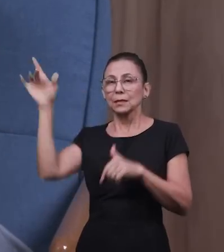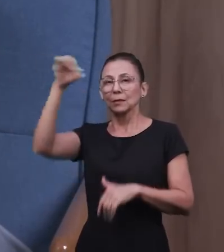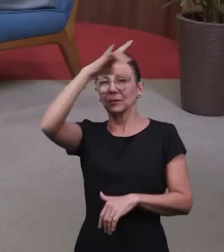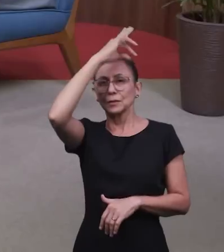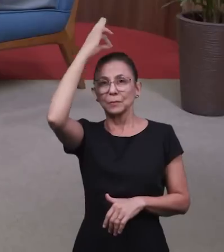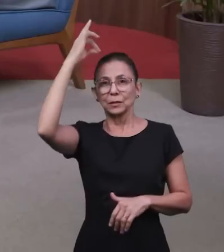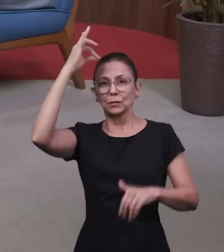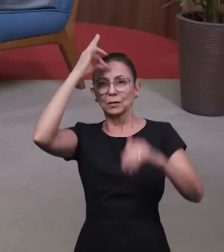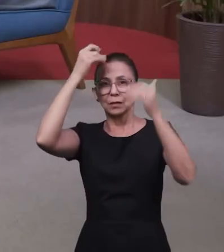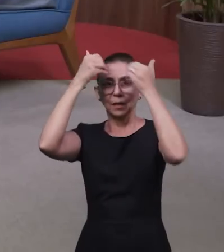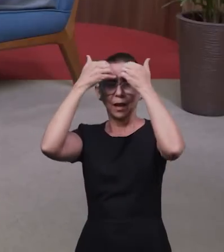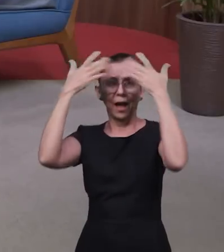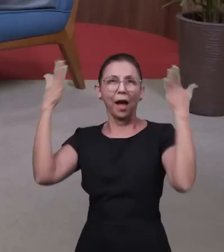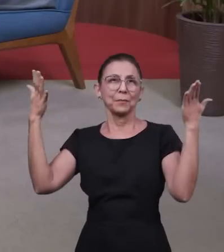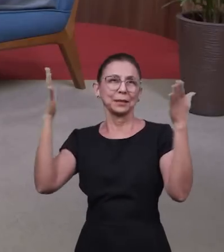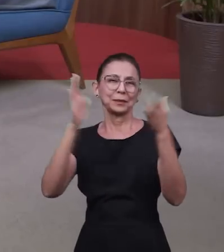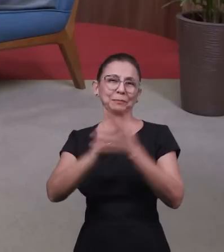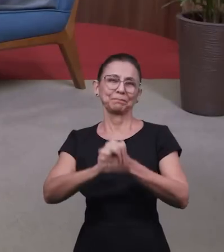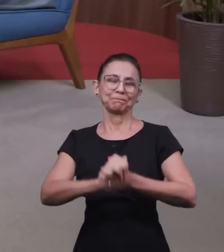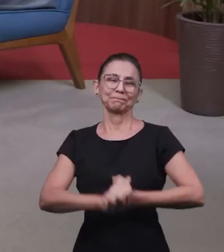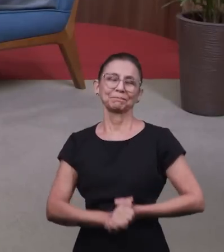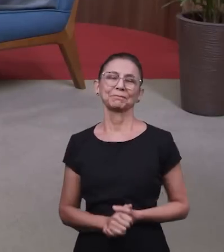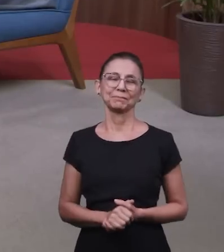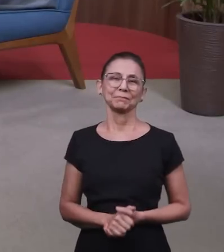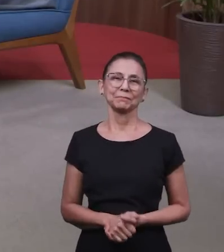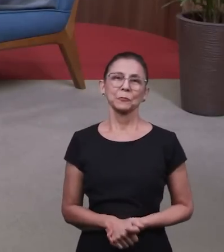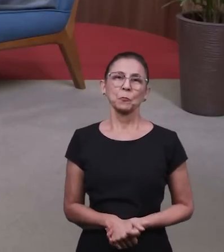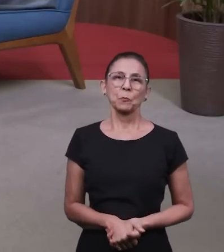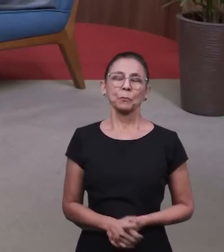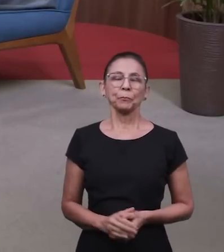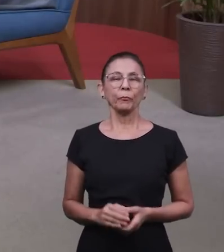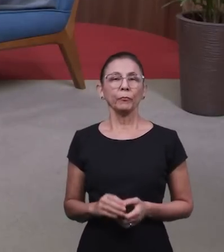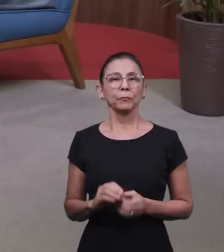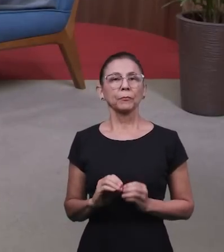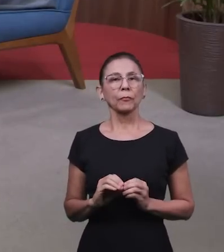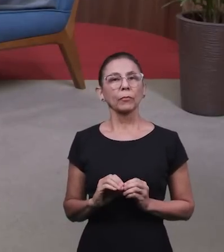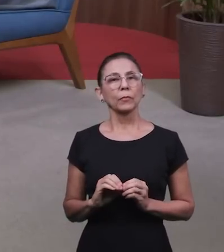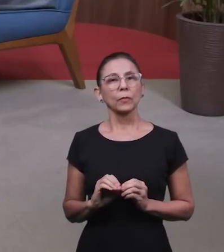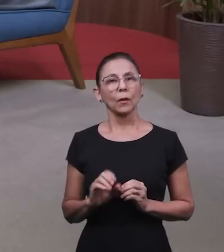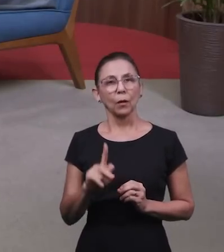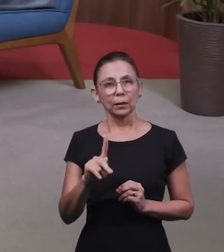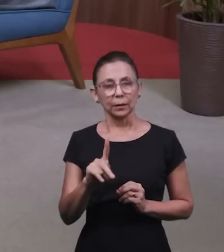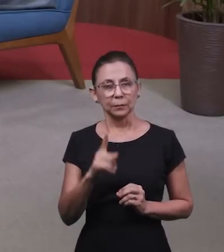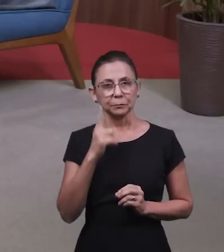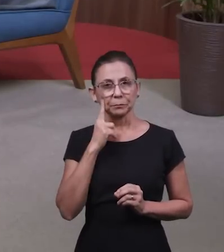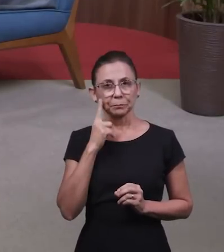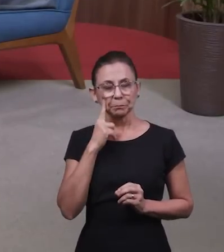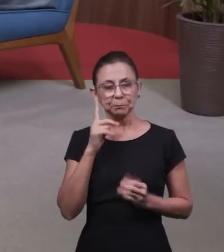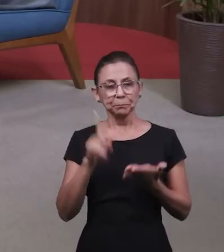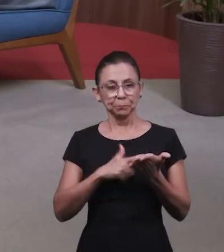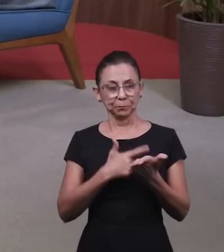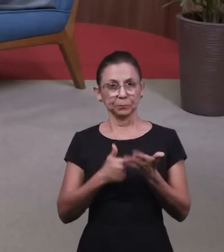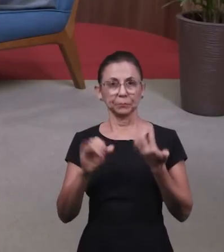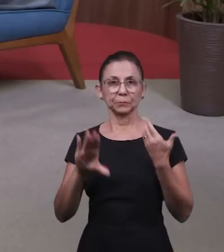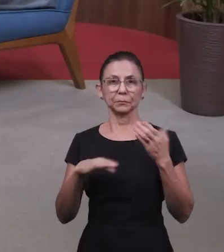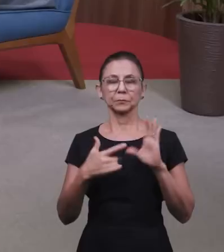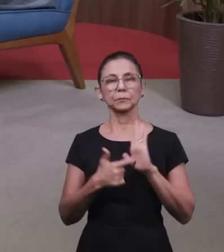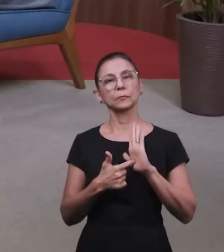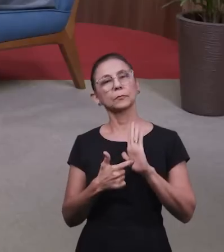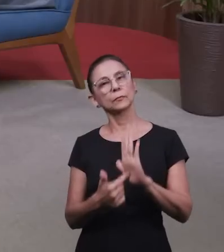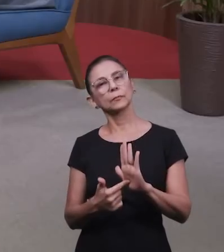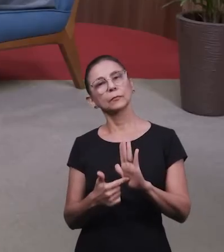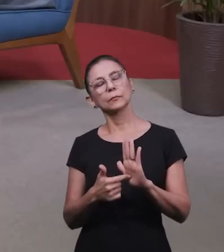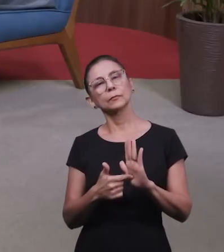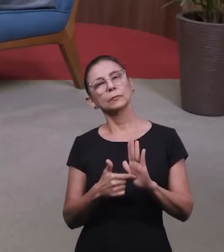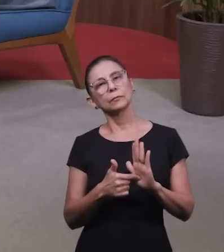aí a coisa glorioso. fica Amém. maravilhosa. Maravilhoso. É uma experiência Glória maravilhosa. Muito bem. O livro de Cantares, ele